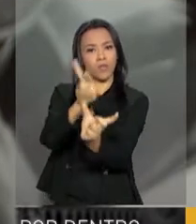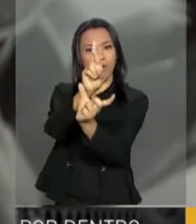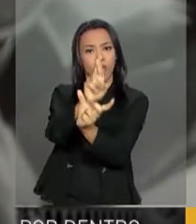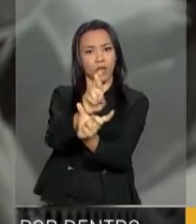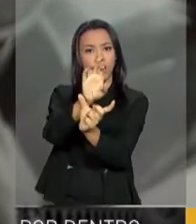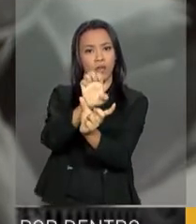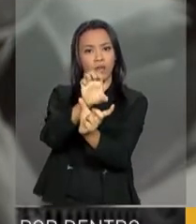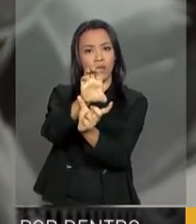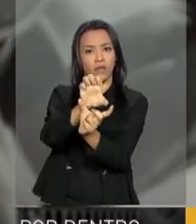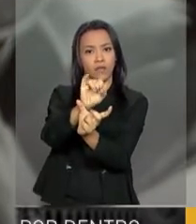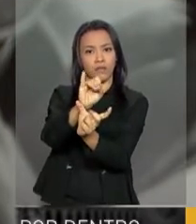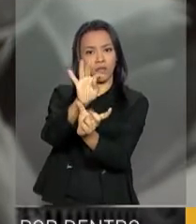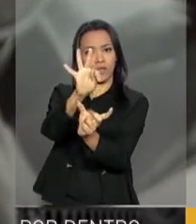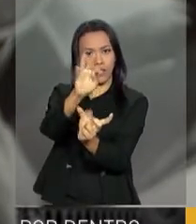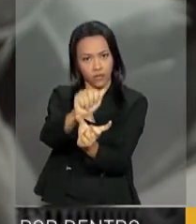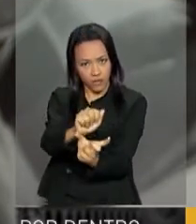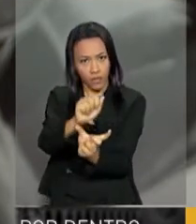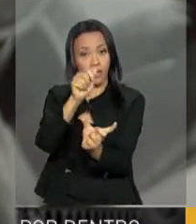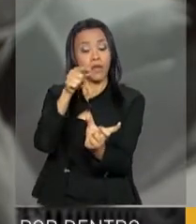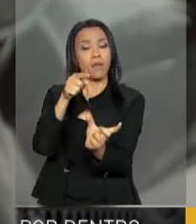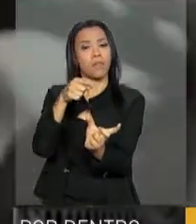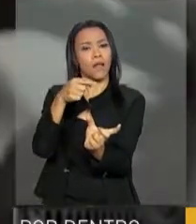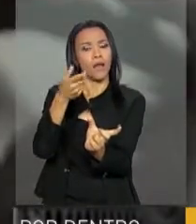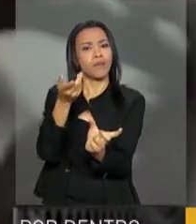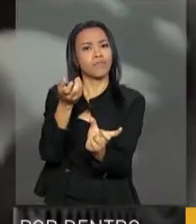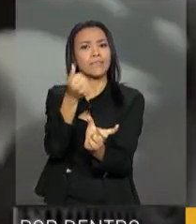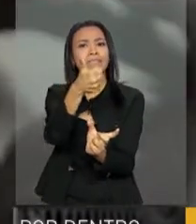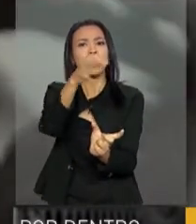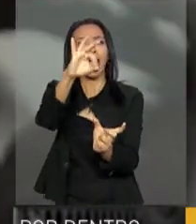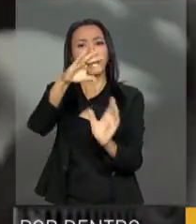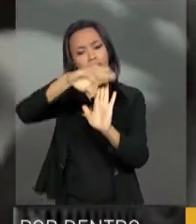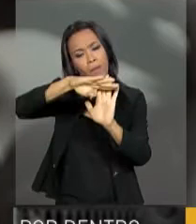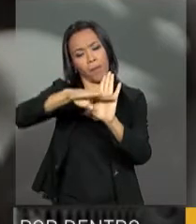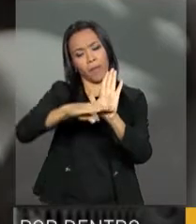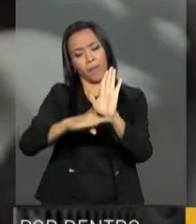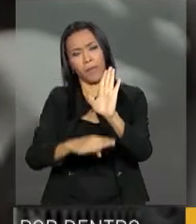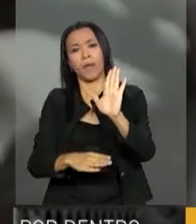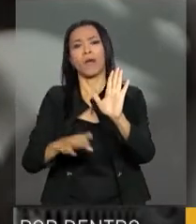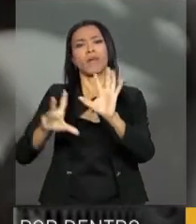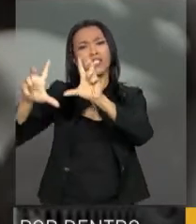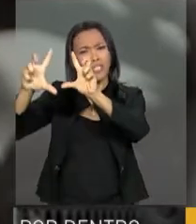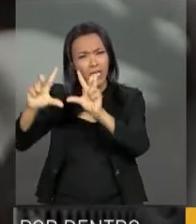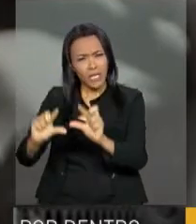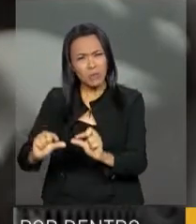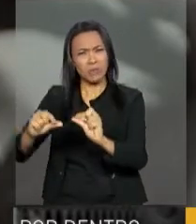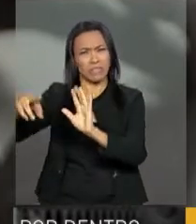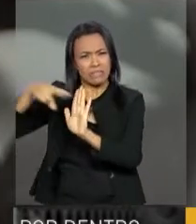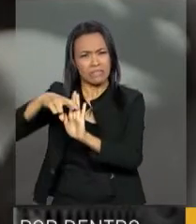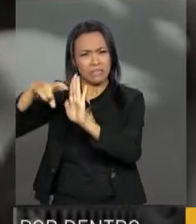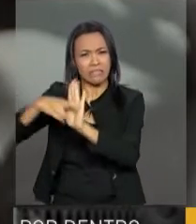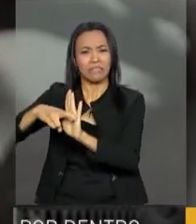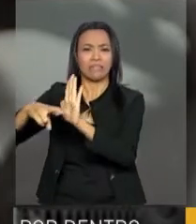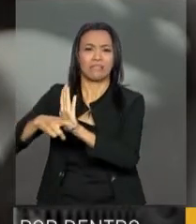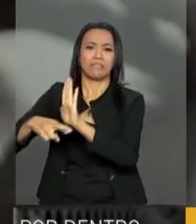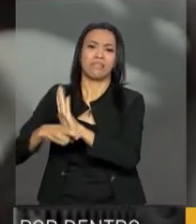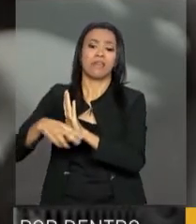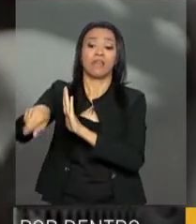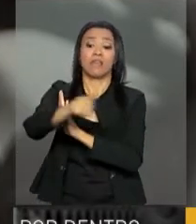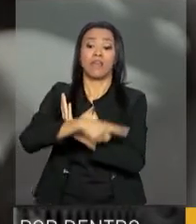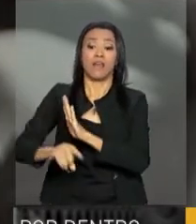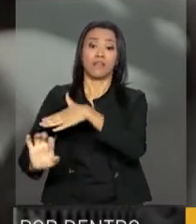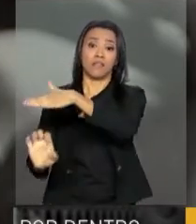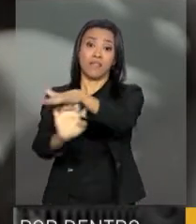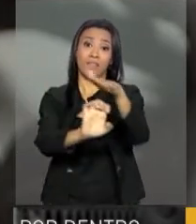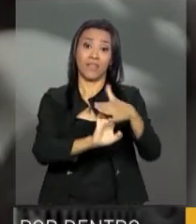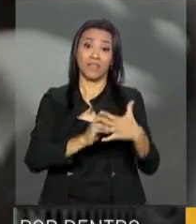o desenvolvimento de 10 programas para diminuir as obrigações acessórias que as empresas têm